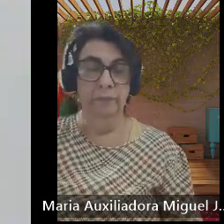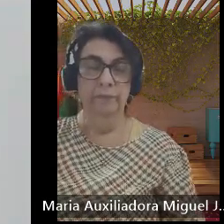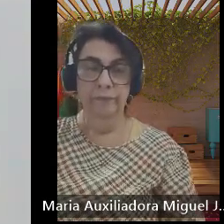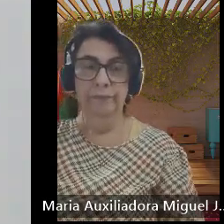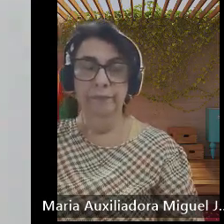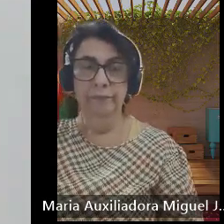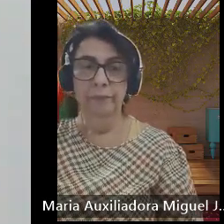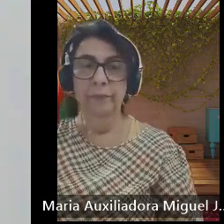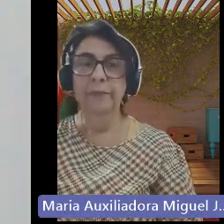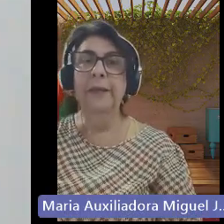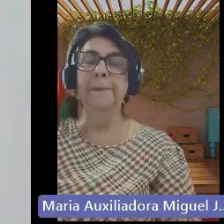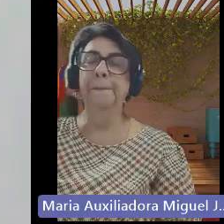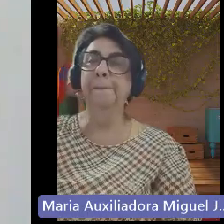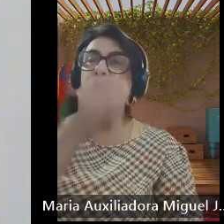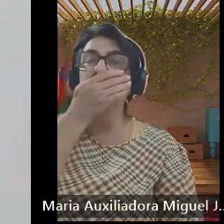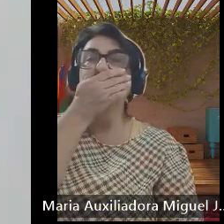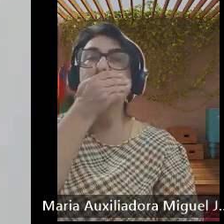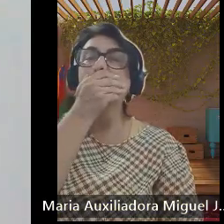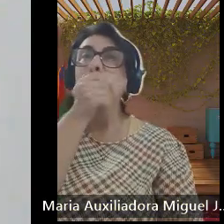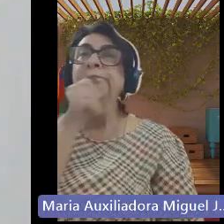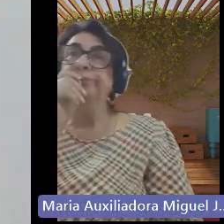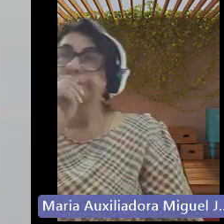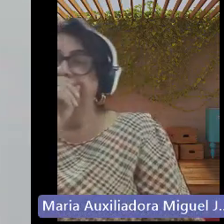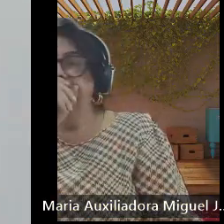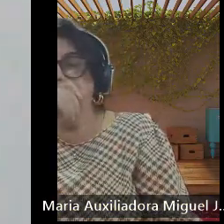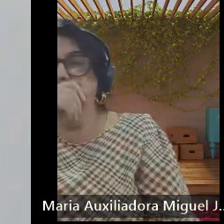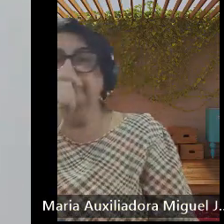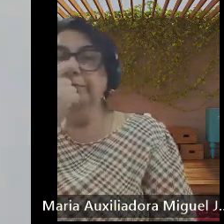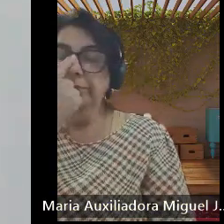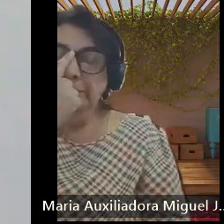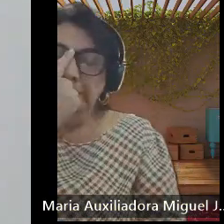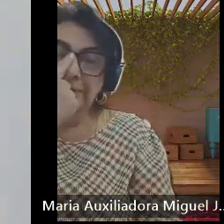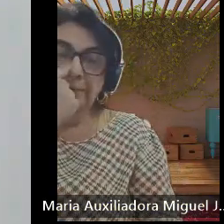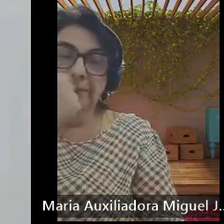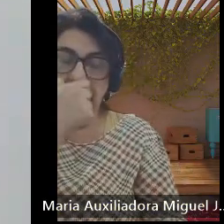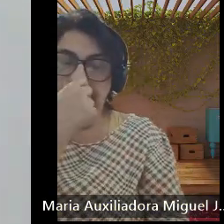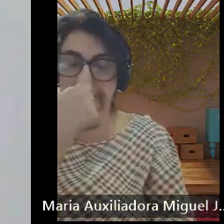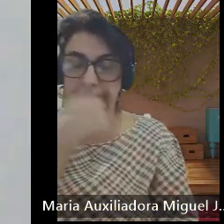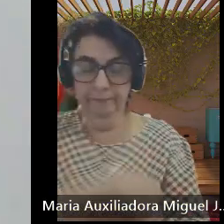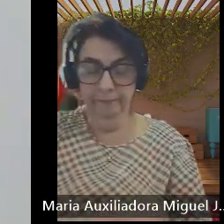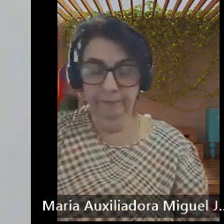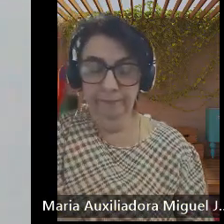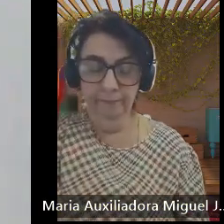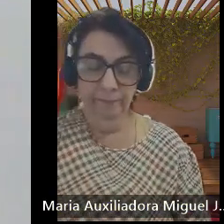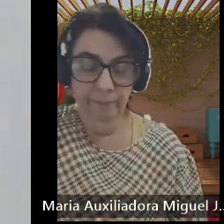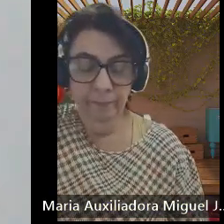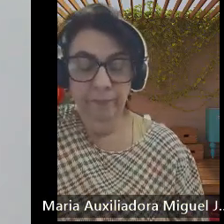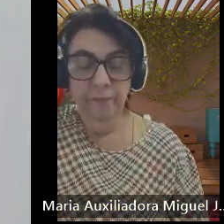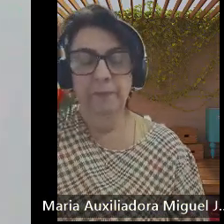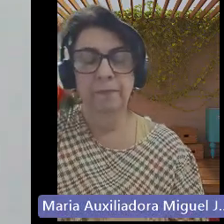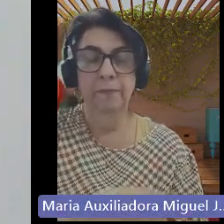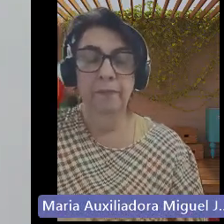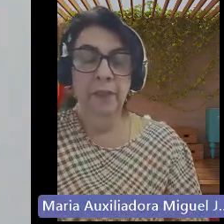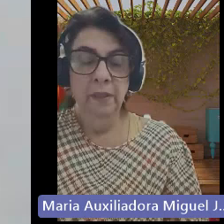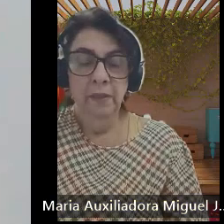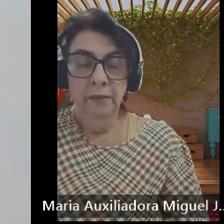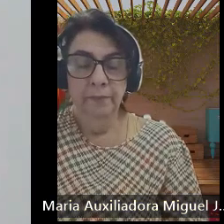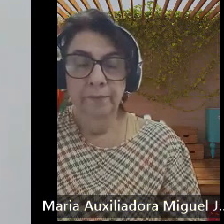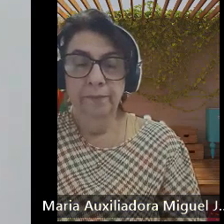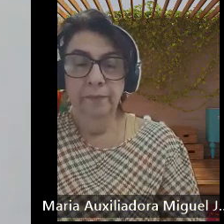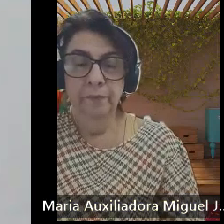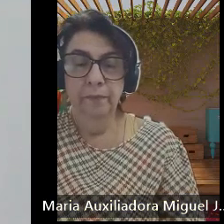autonomia você tem, né, assim, para trazer os assuntos que vão ser tratados aqui? Até mesmo para a